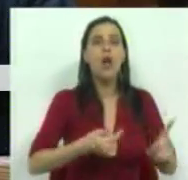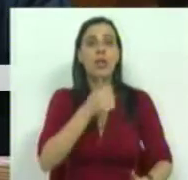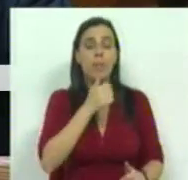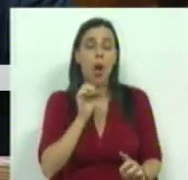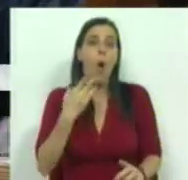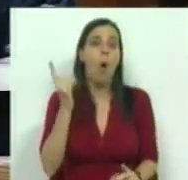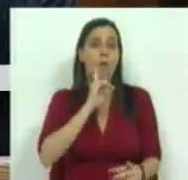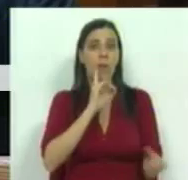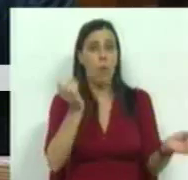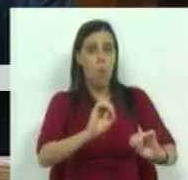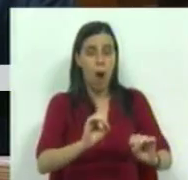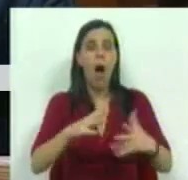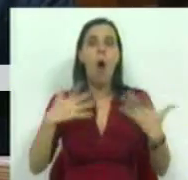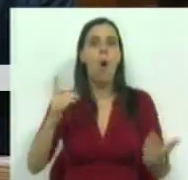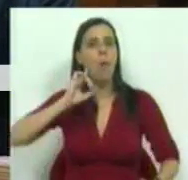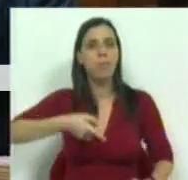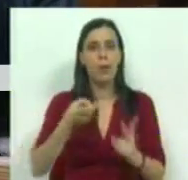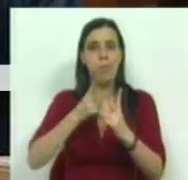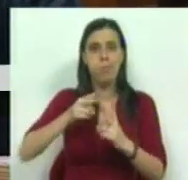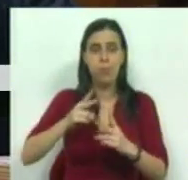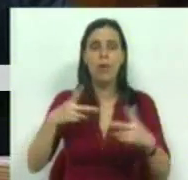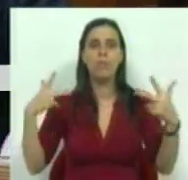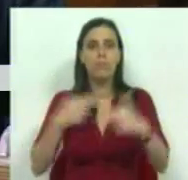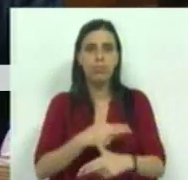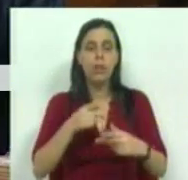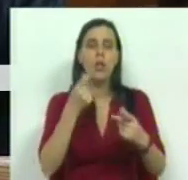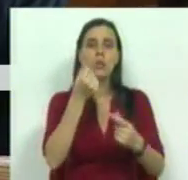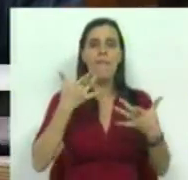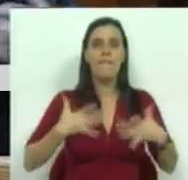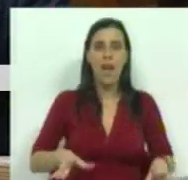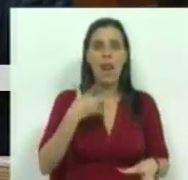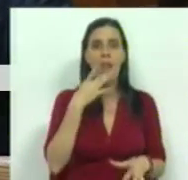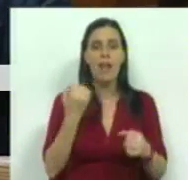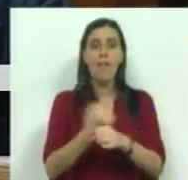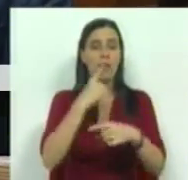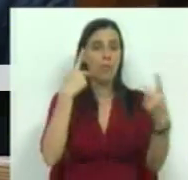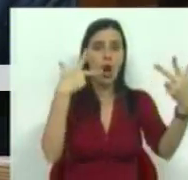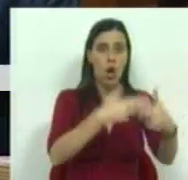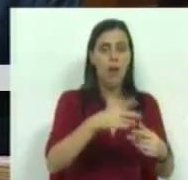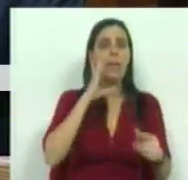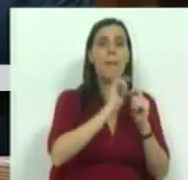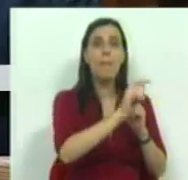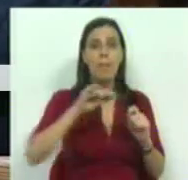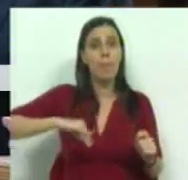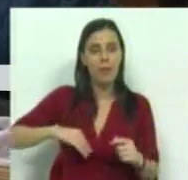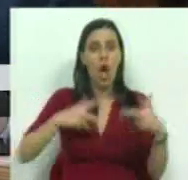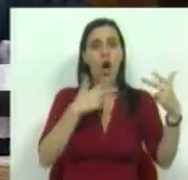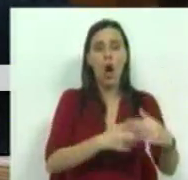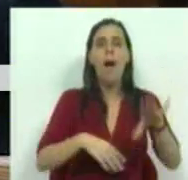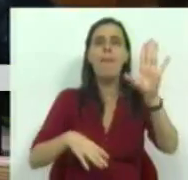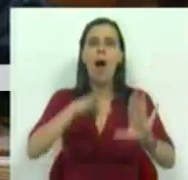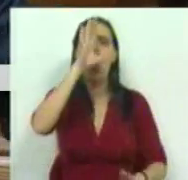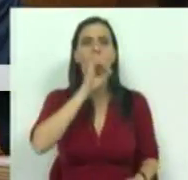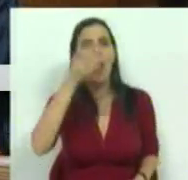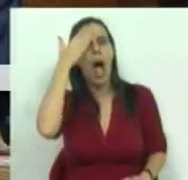ou é desvalorizado ou totalmente ignorado. Corta-se nos subsídios de férias e Natal dos funcionários públicos e pensionistas, mas o Governo